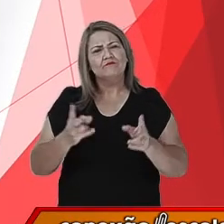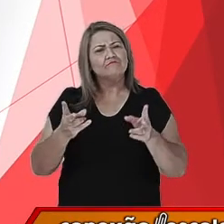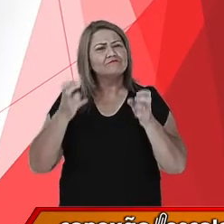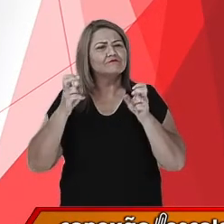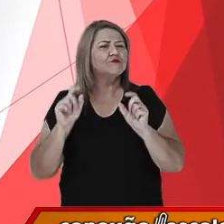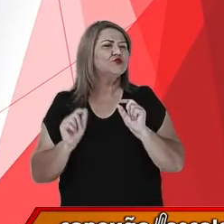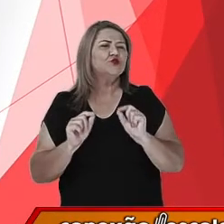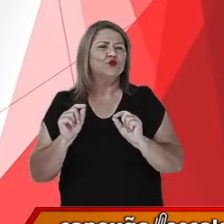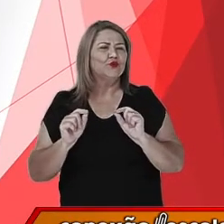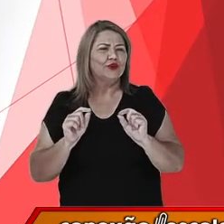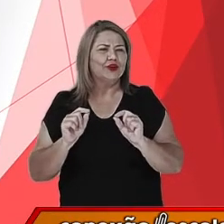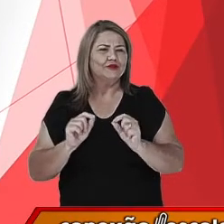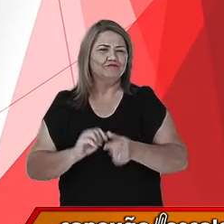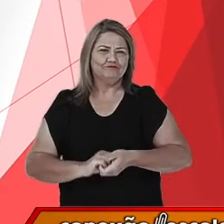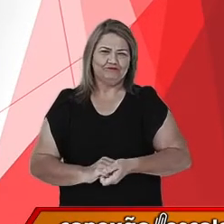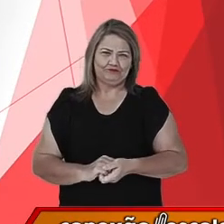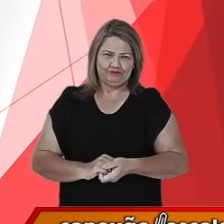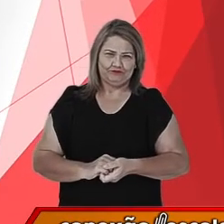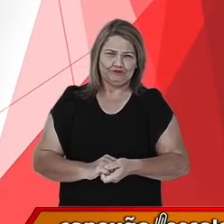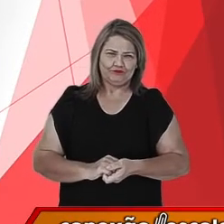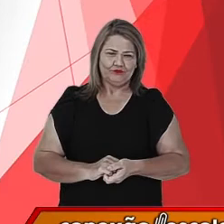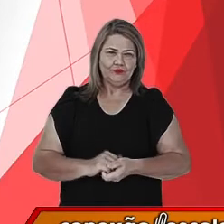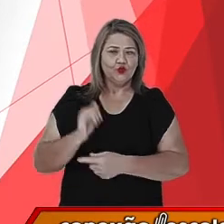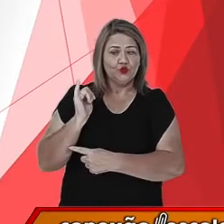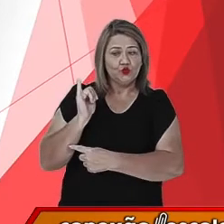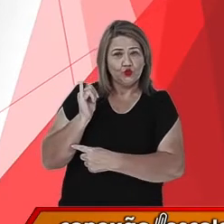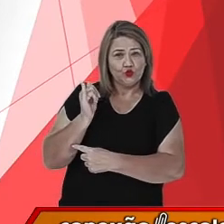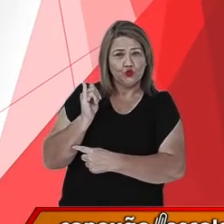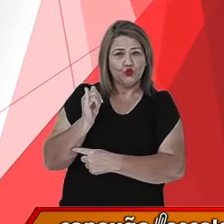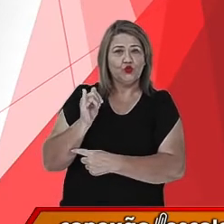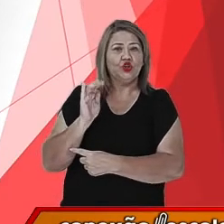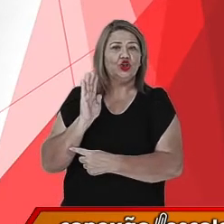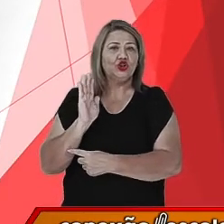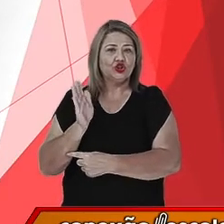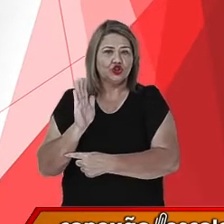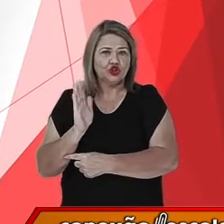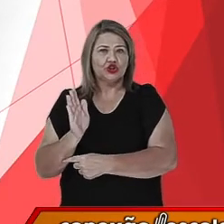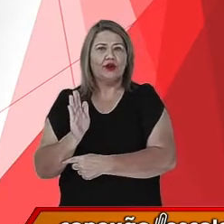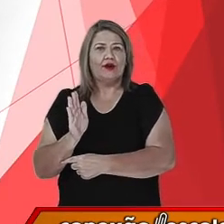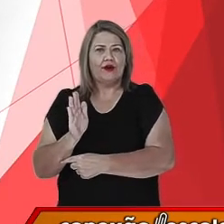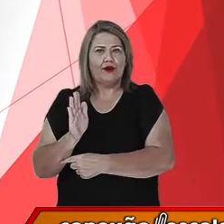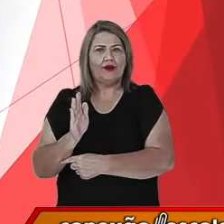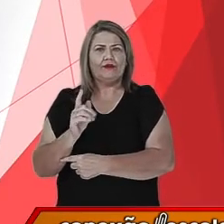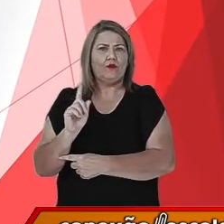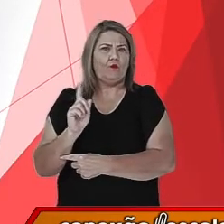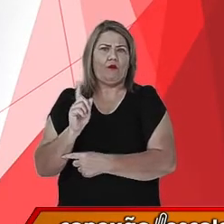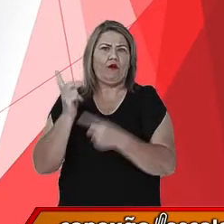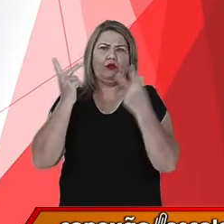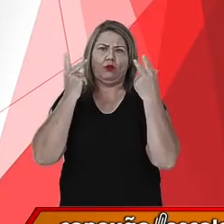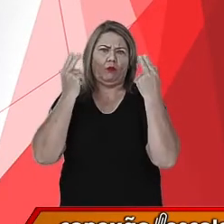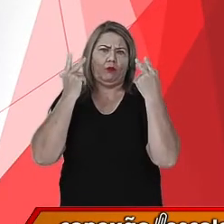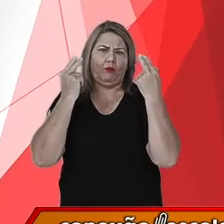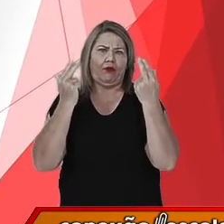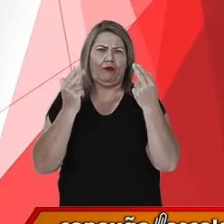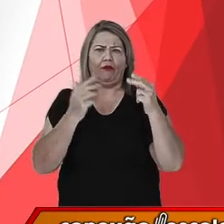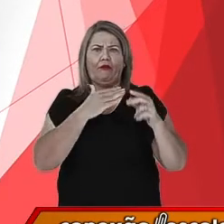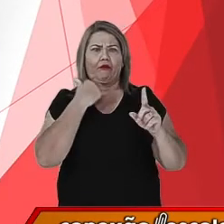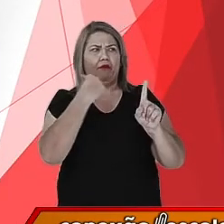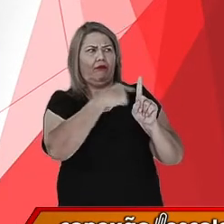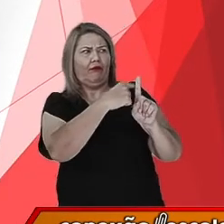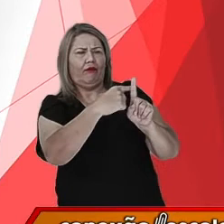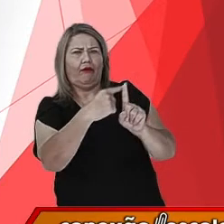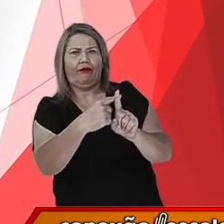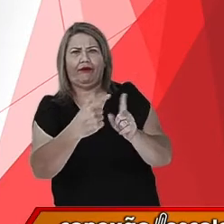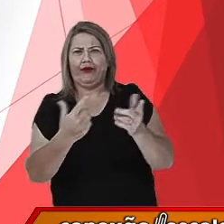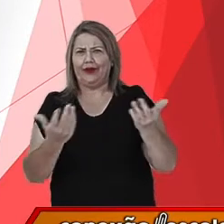aqui que esse encontro já se dá em um lugar muito fora do normal, em um cemitério.